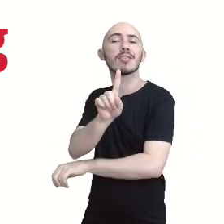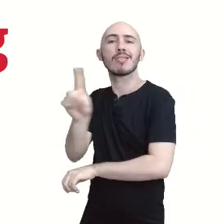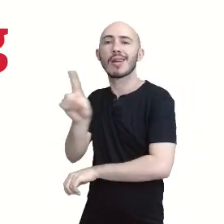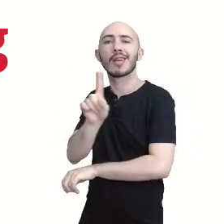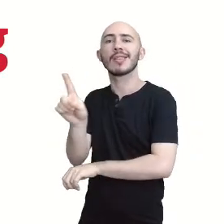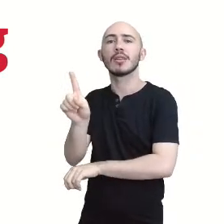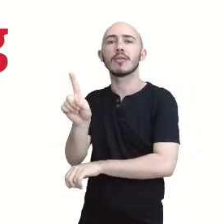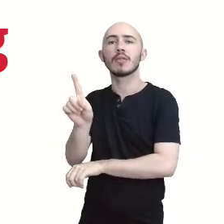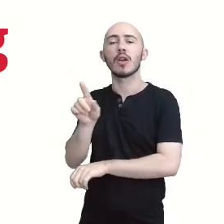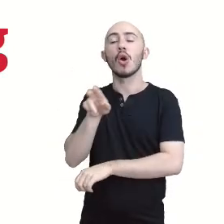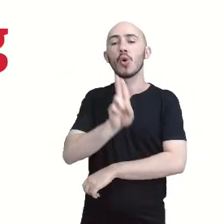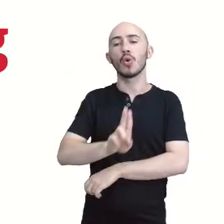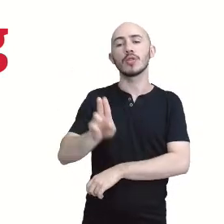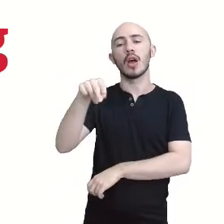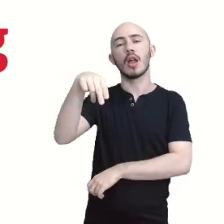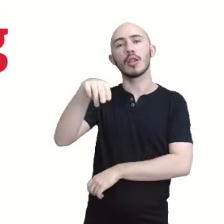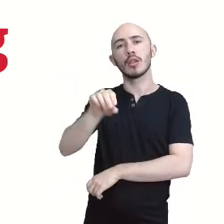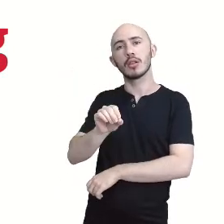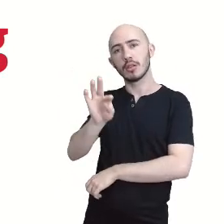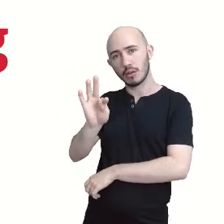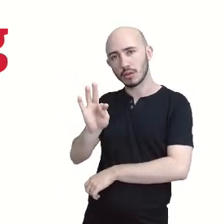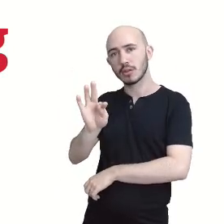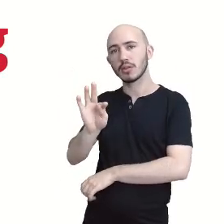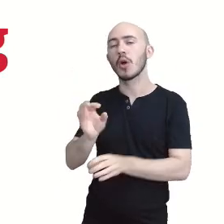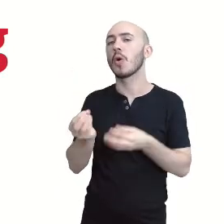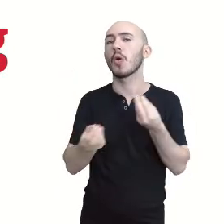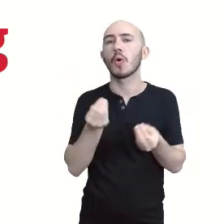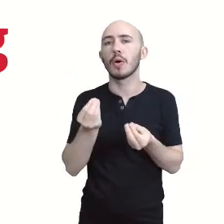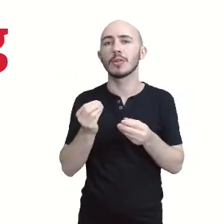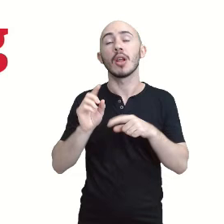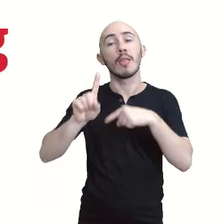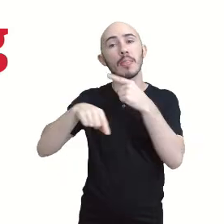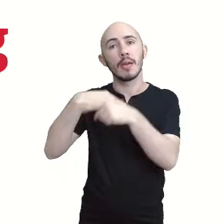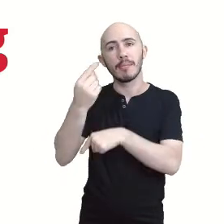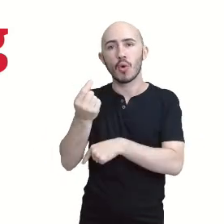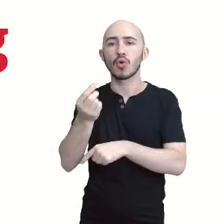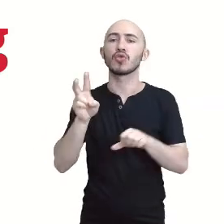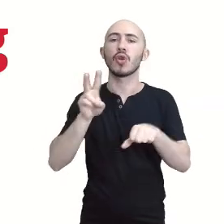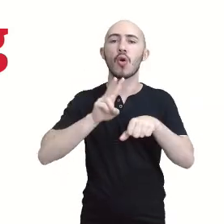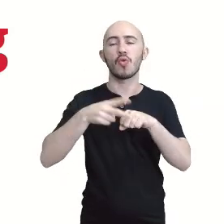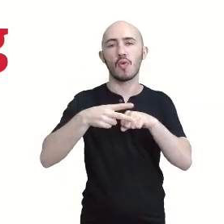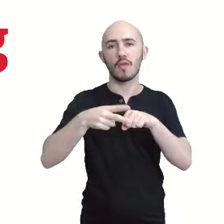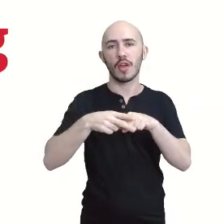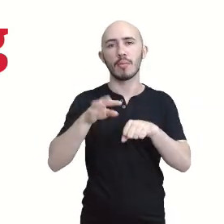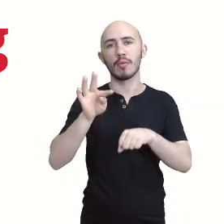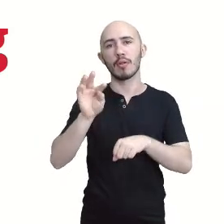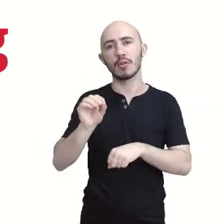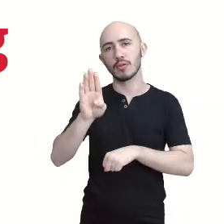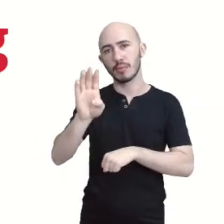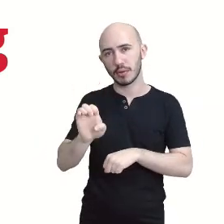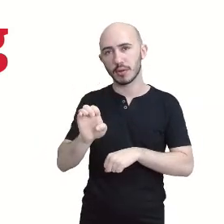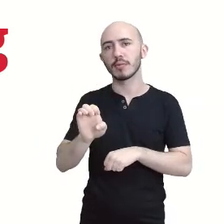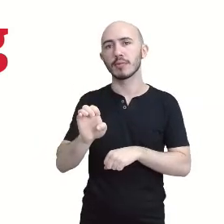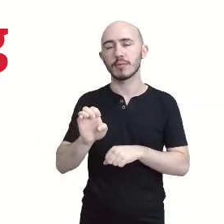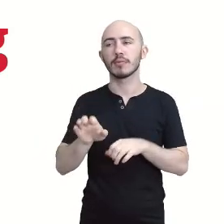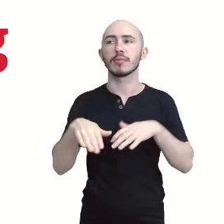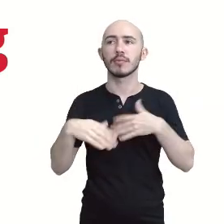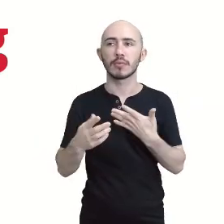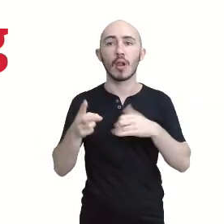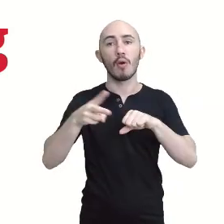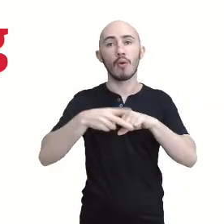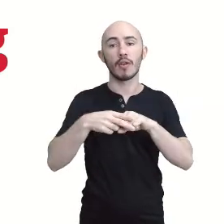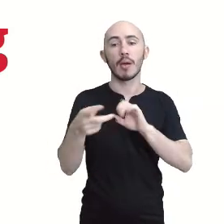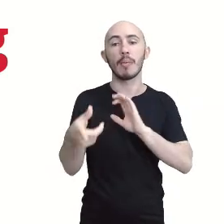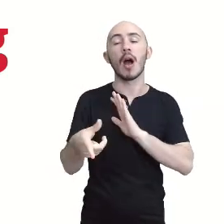not, professor? Depois do verbo to be, tá bom? Uso o meu pronome, uso o verbo to be e coloco o not antes do verbo